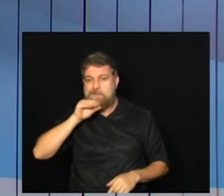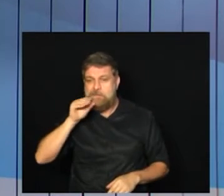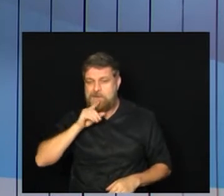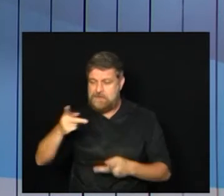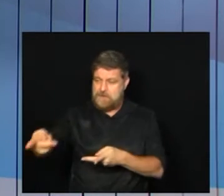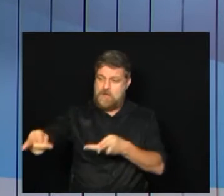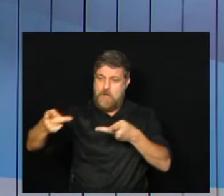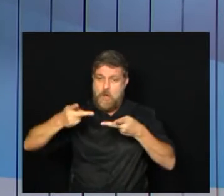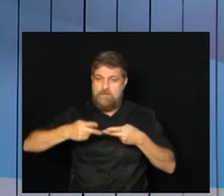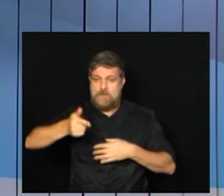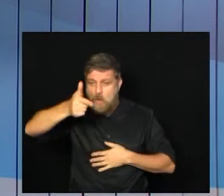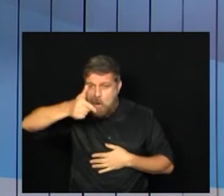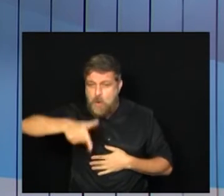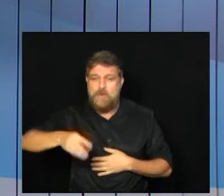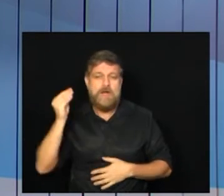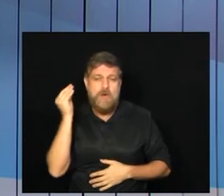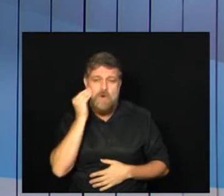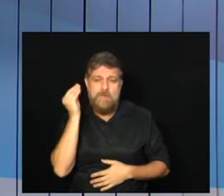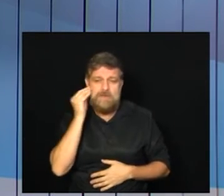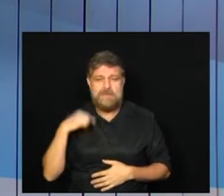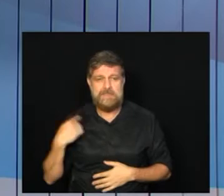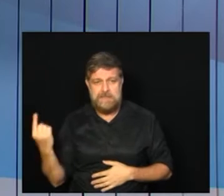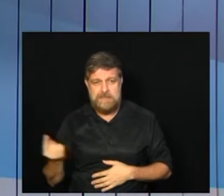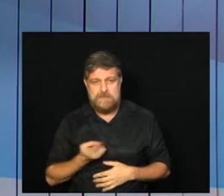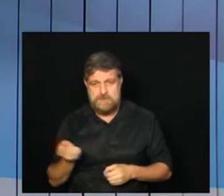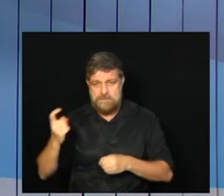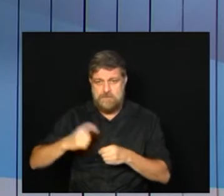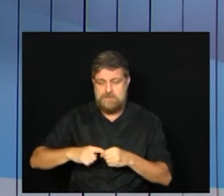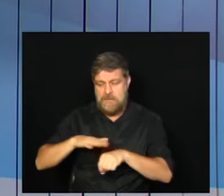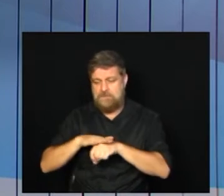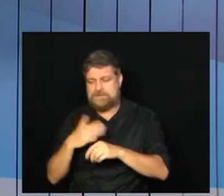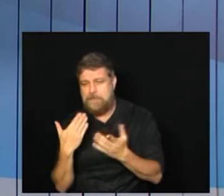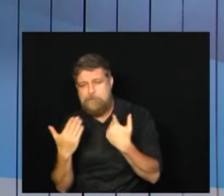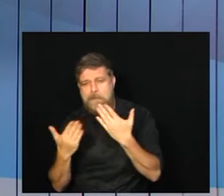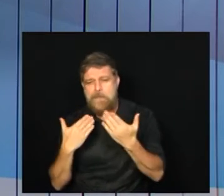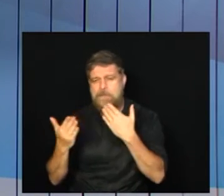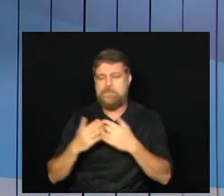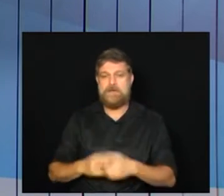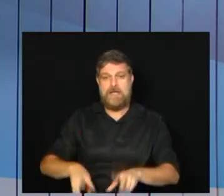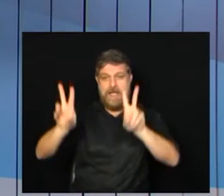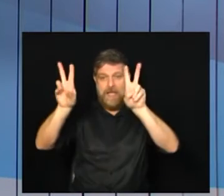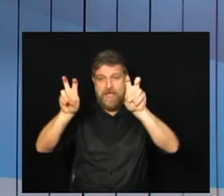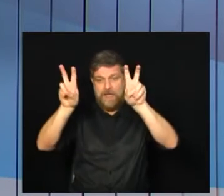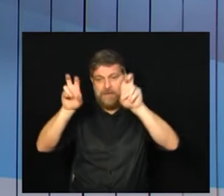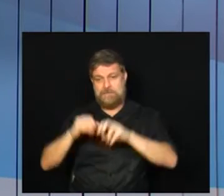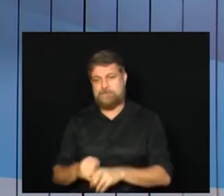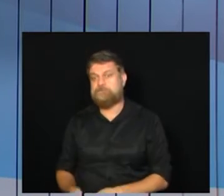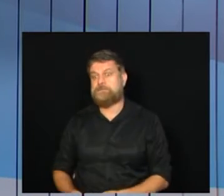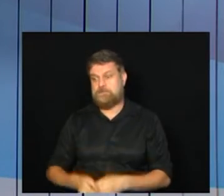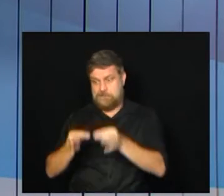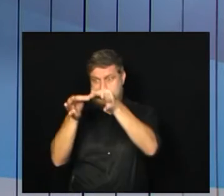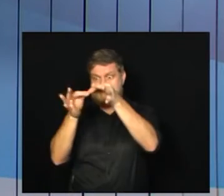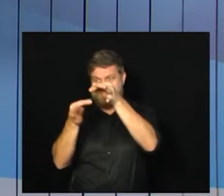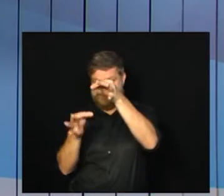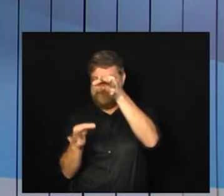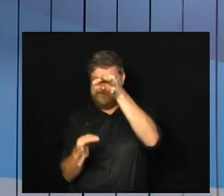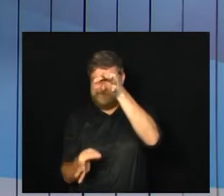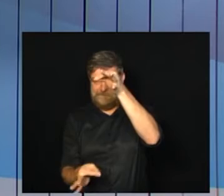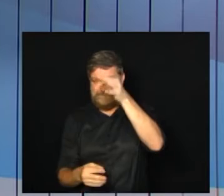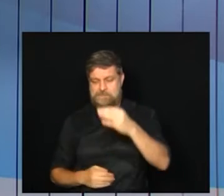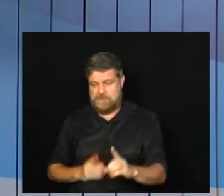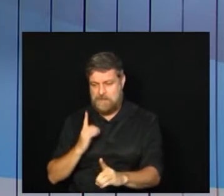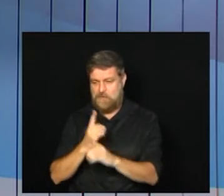E a felicidade, quando você faz isso, Gabriel, na minha visão, é muito maior do que quando a gente gasta, às vezes, com uma besteira,